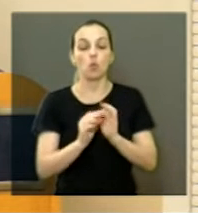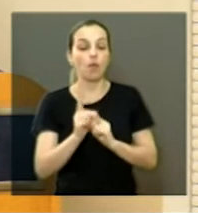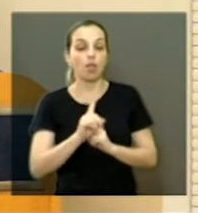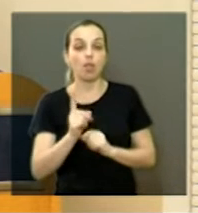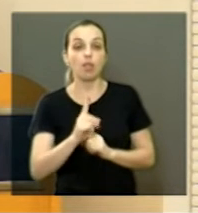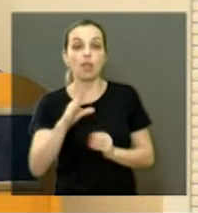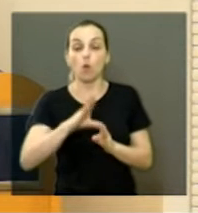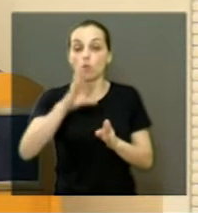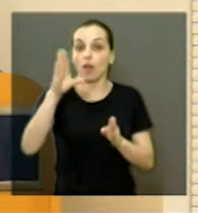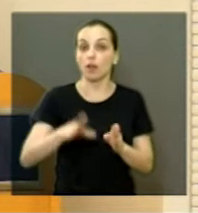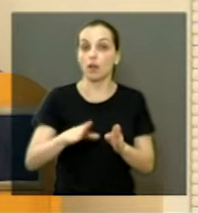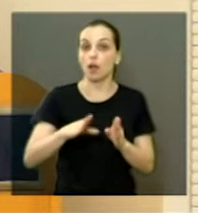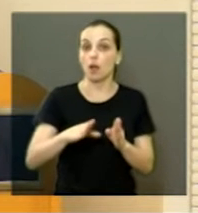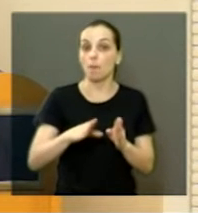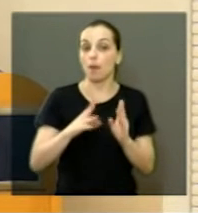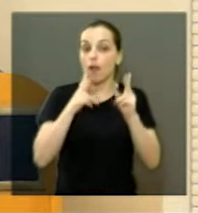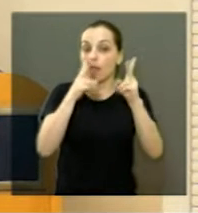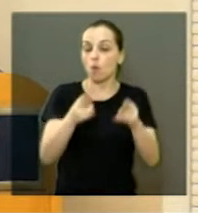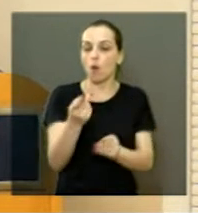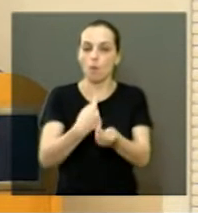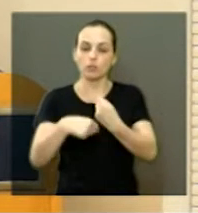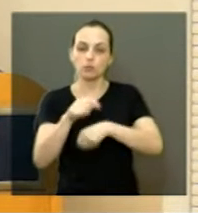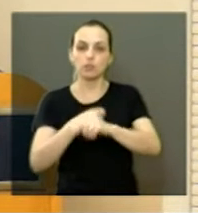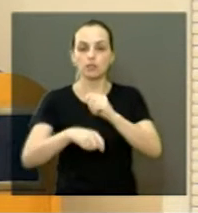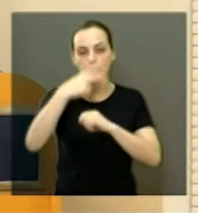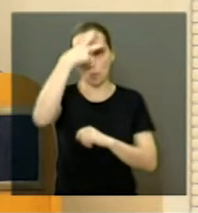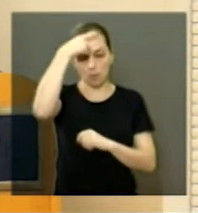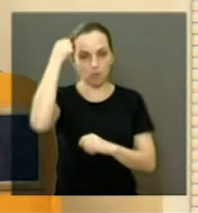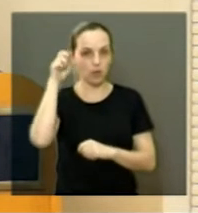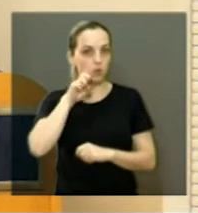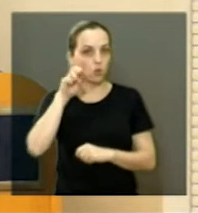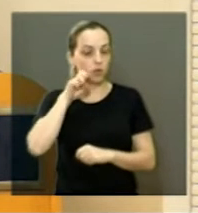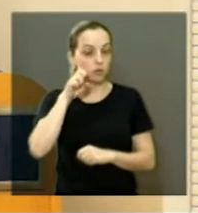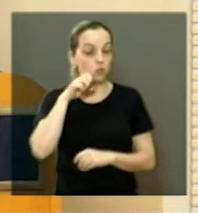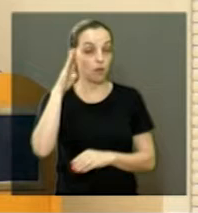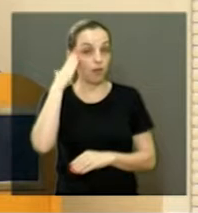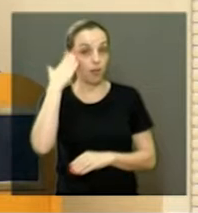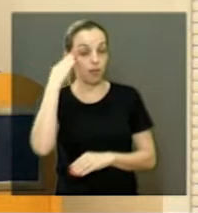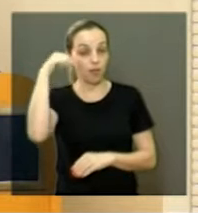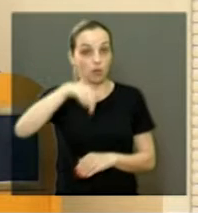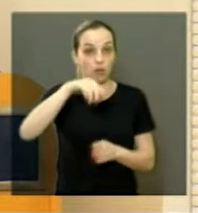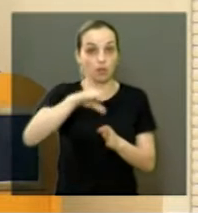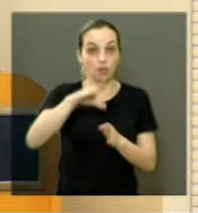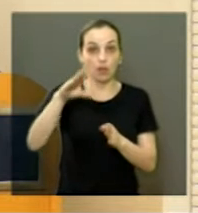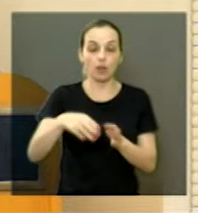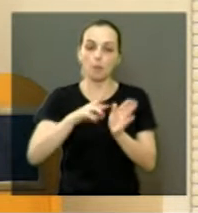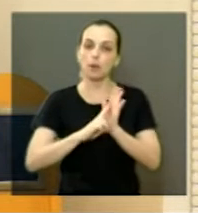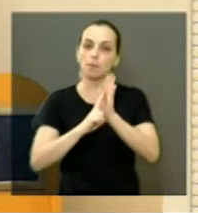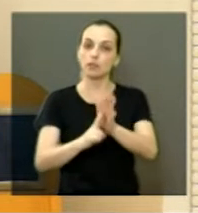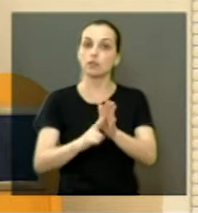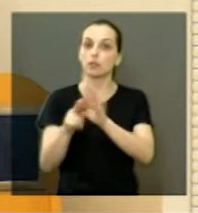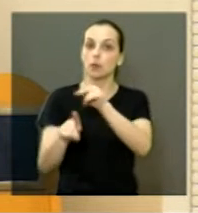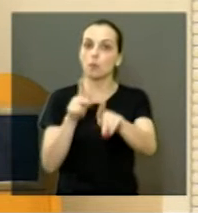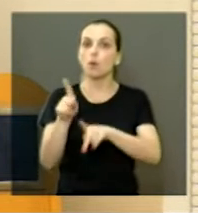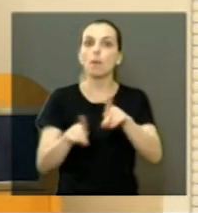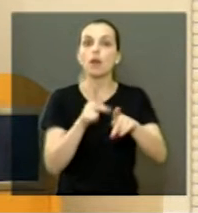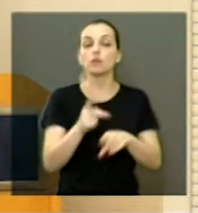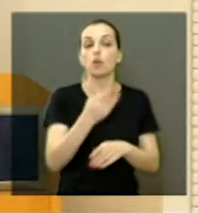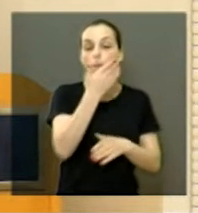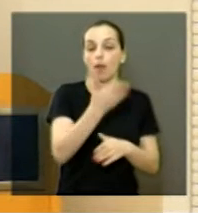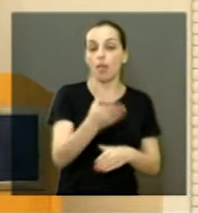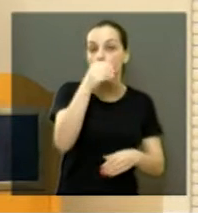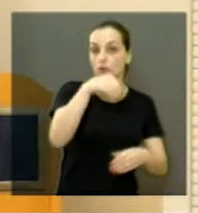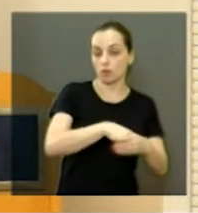a extensão de sua administração entendeu companheiros que nesta casa representamos o povo e é para ele que fomos